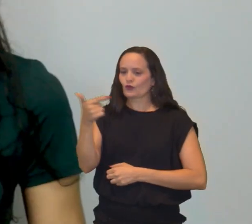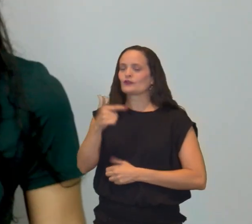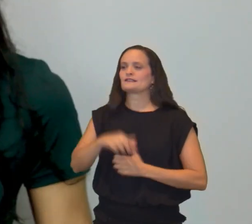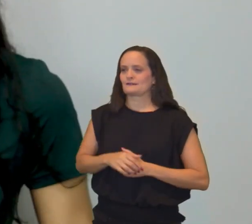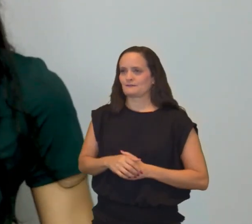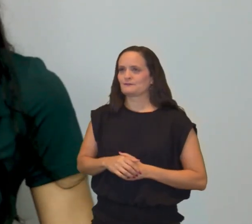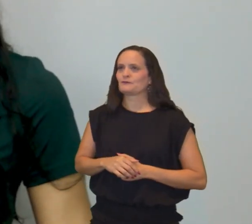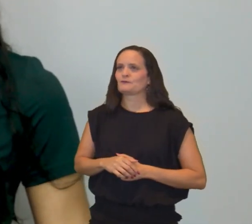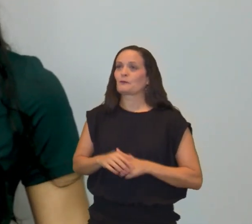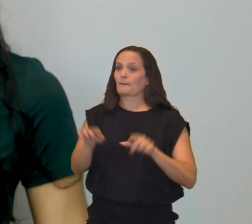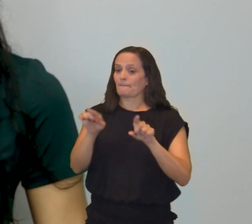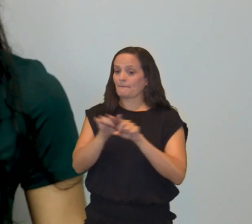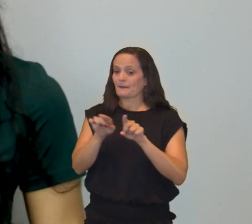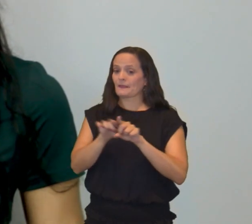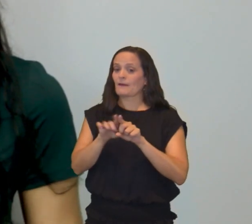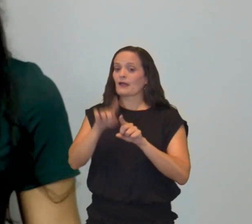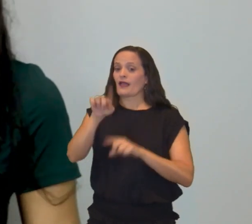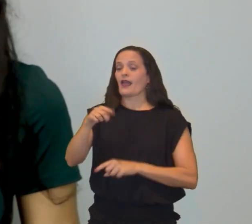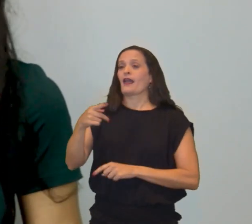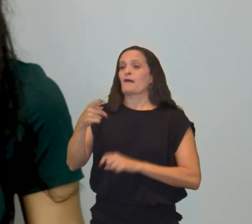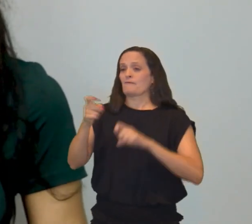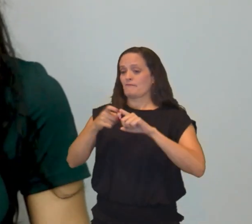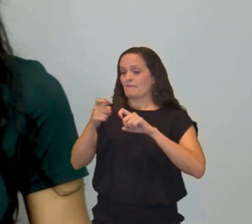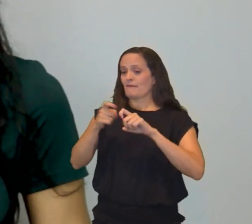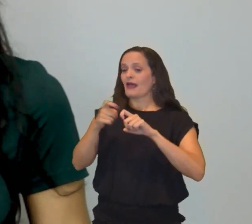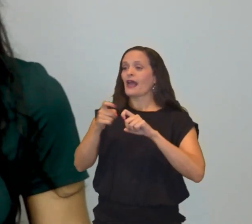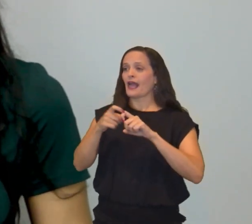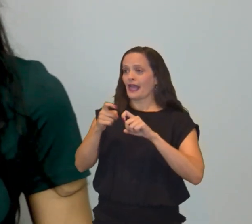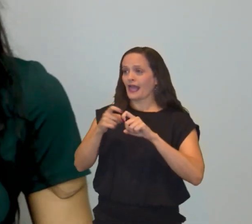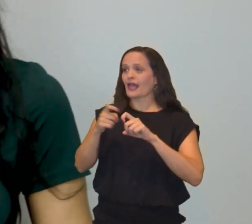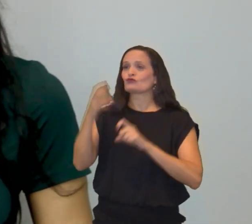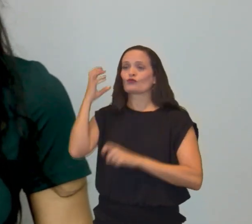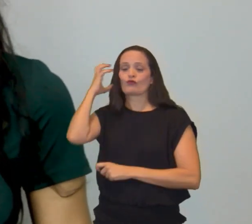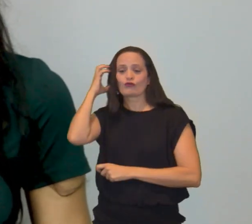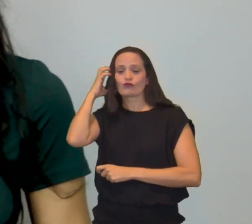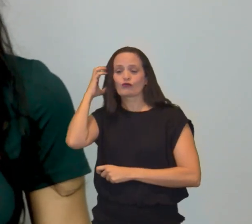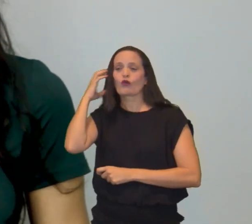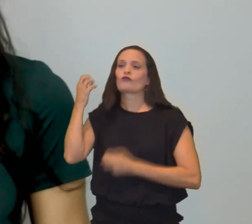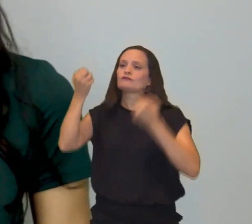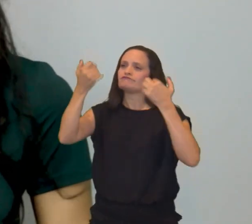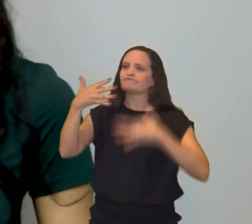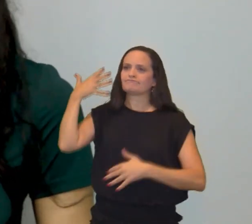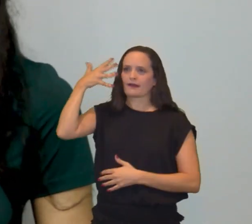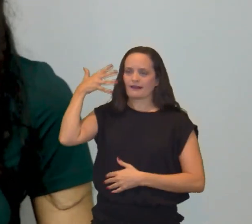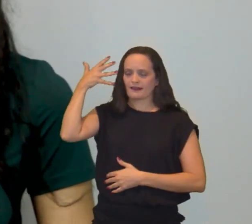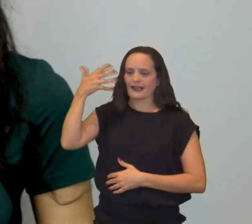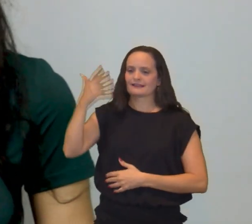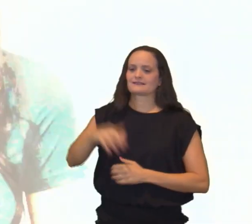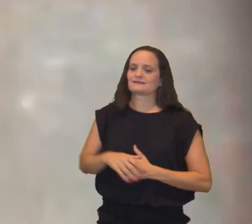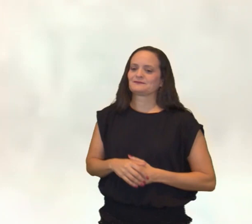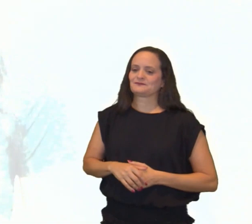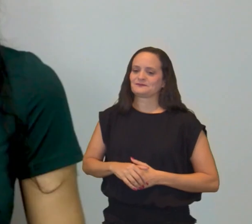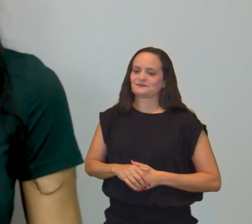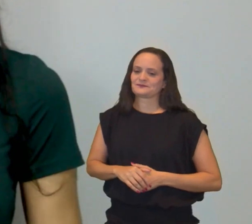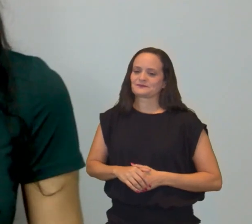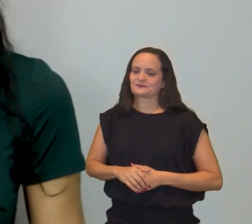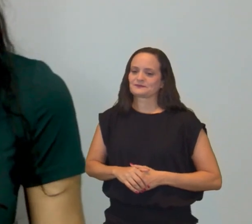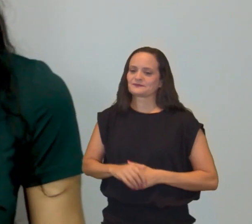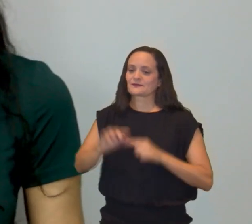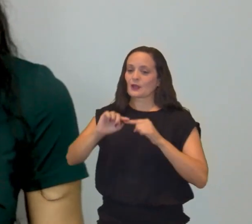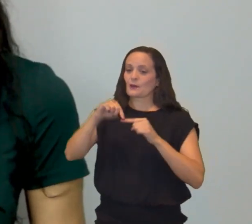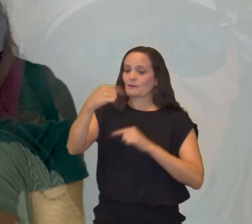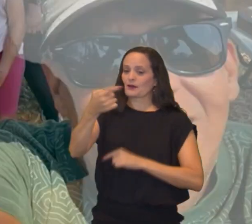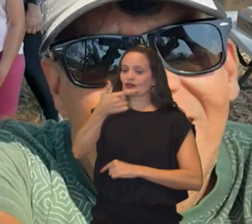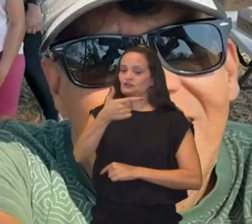O Dr. Fayez Júnior trará uma palestra imperdível com o tema relacionado à saúde. Participe e traga visitantes. No próximo